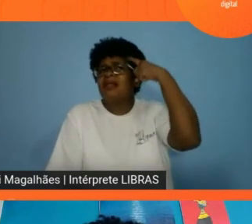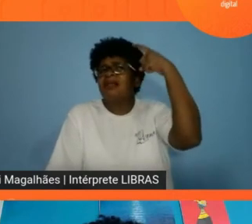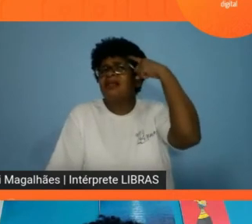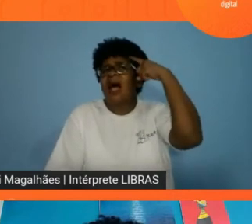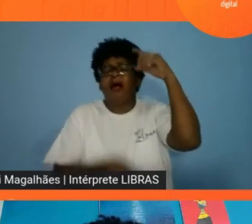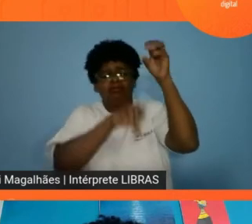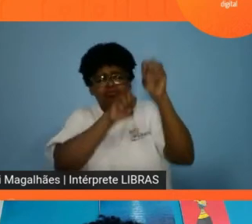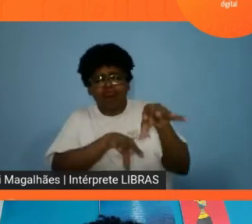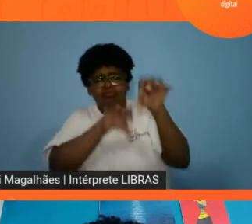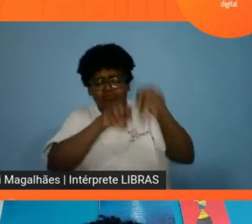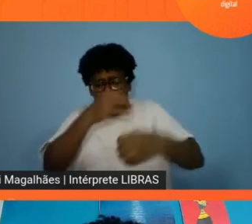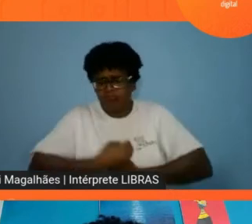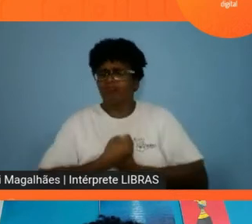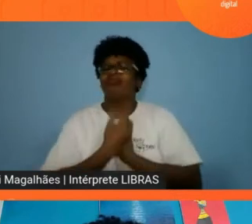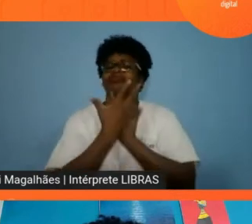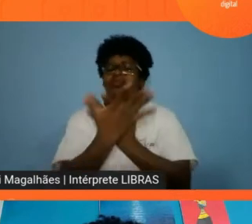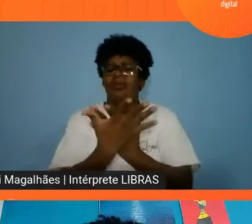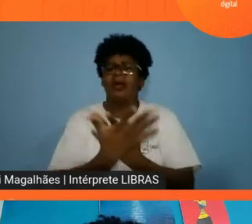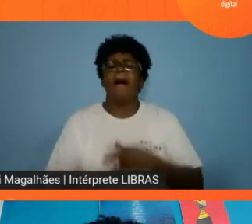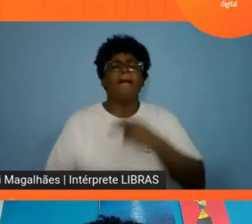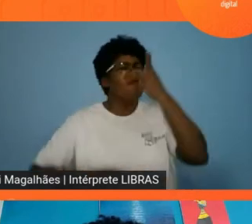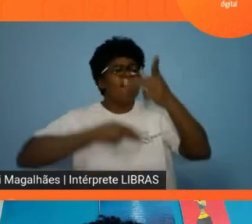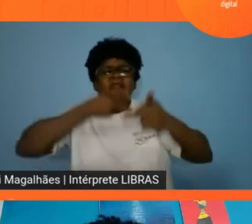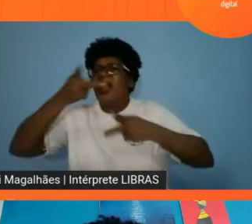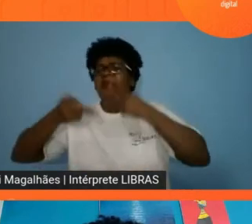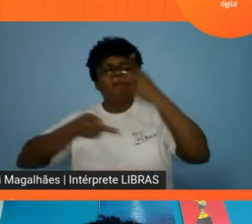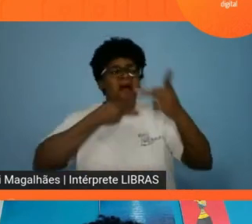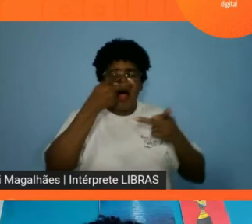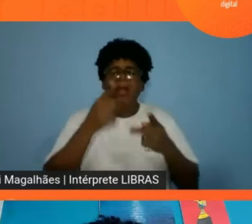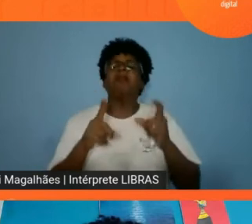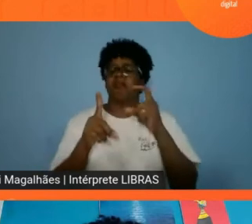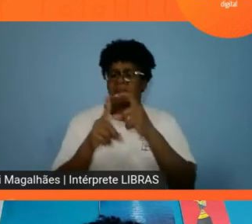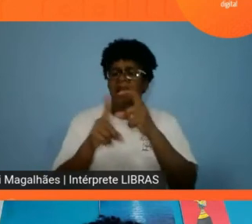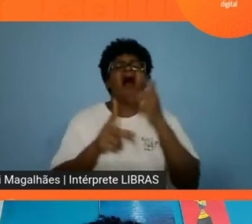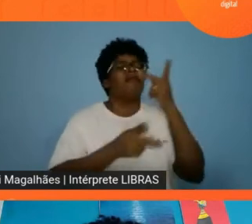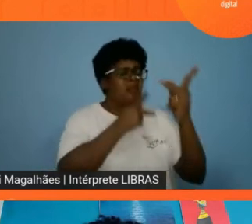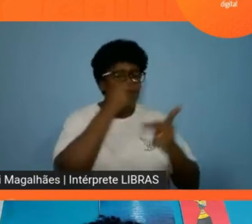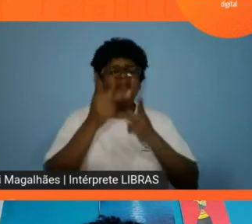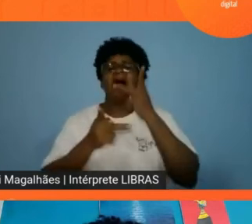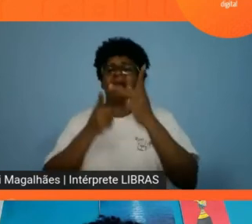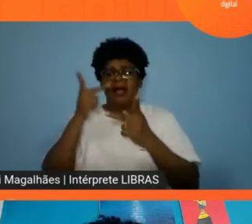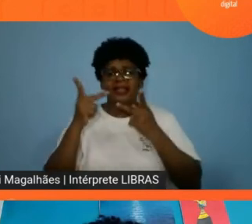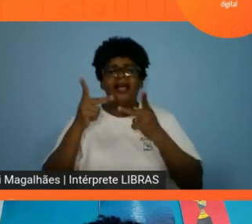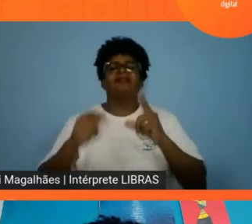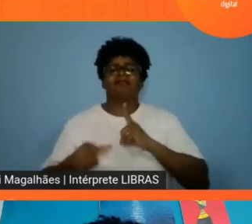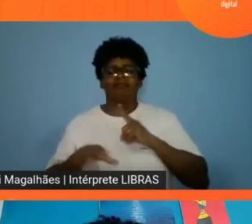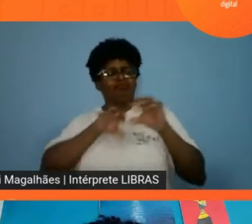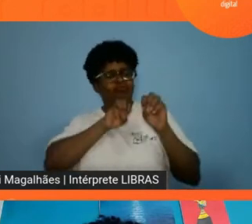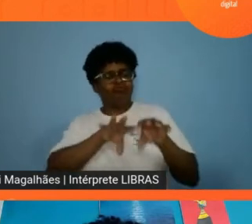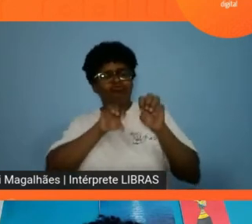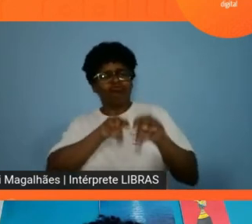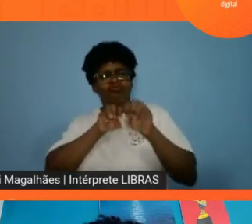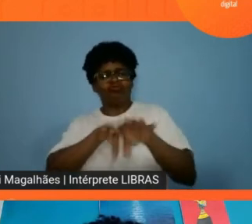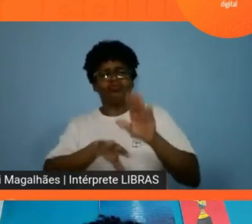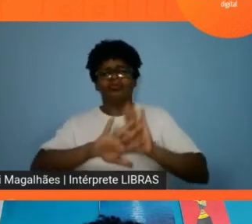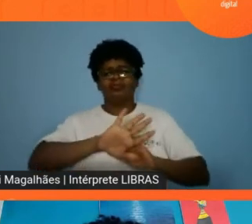da poesia, dessa palavra falada, como a Lúcia falou mesmo, essa influência nas